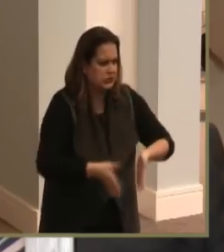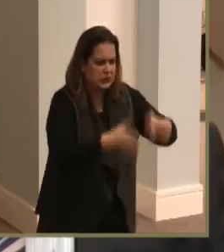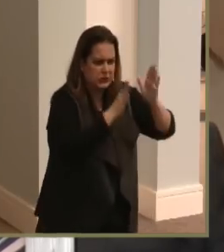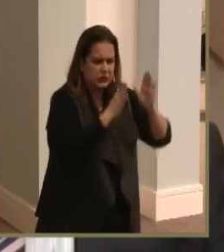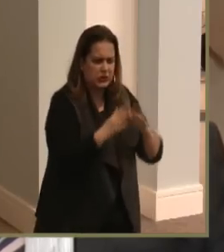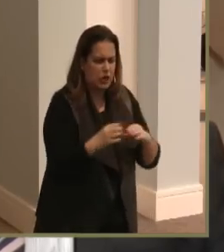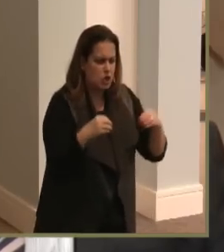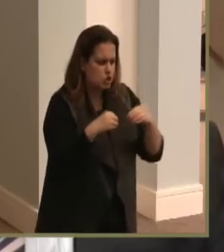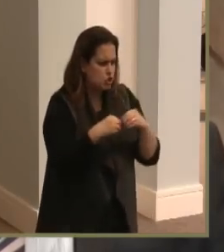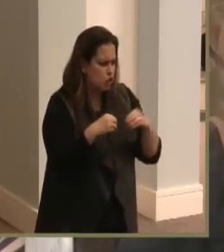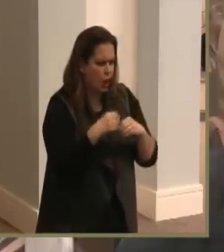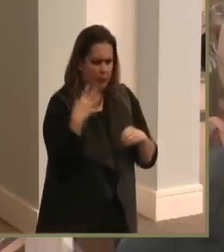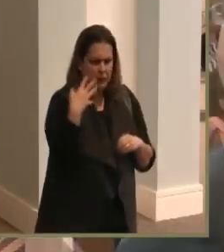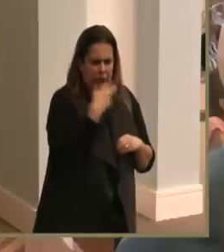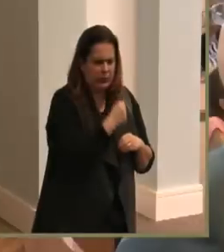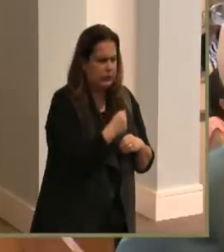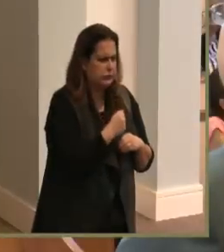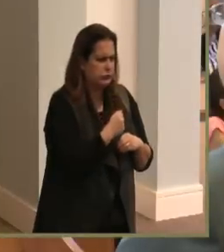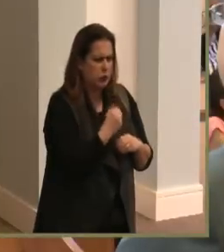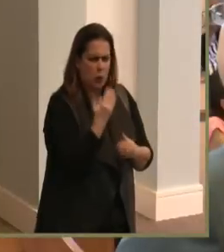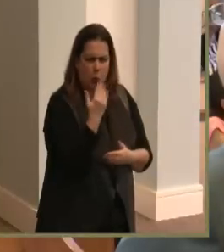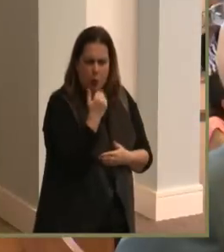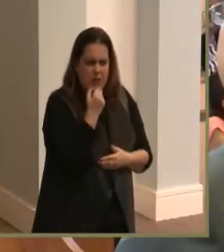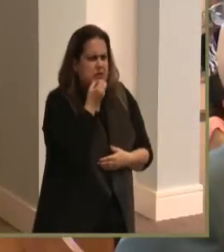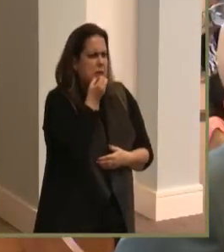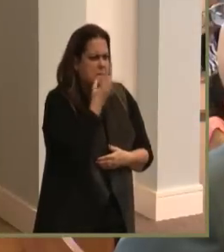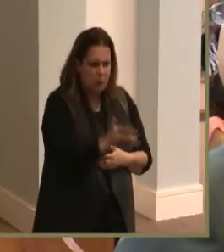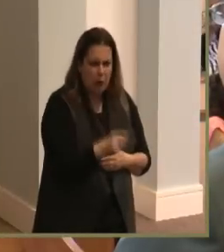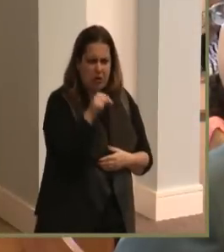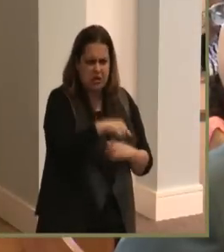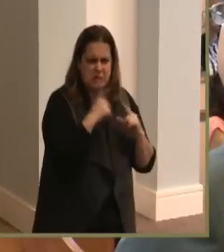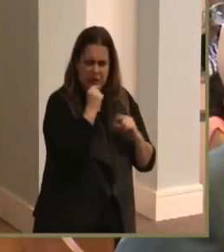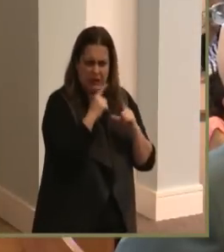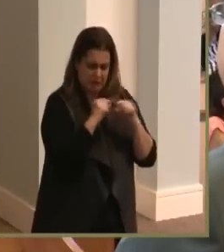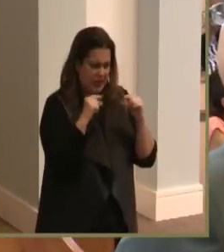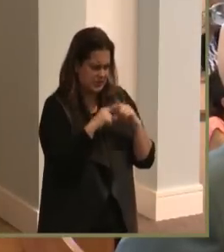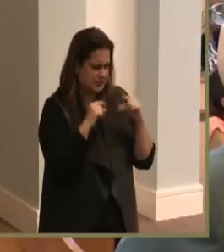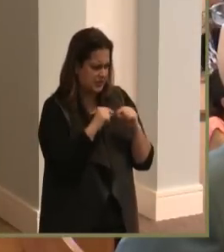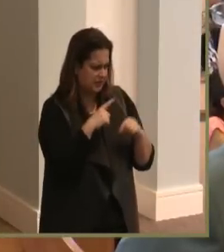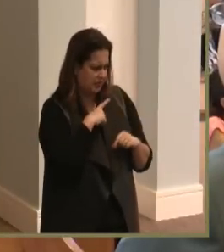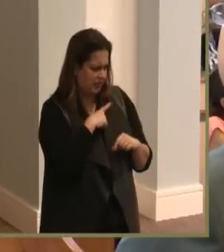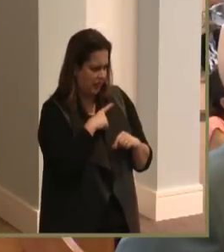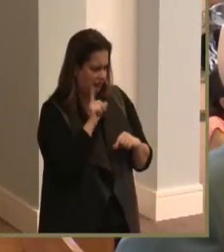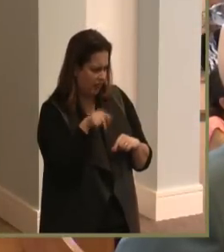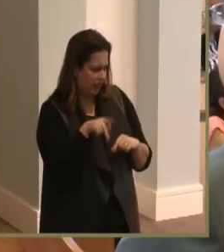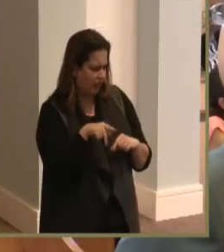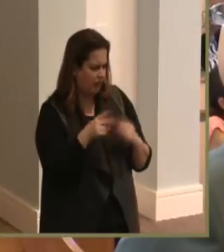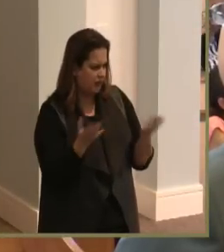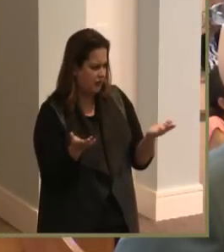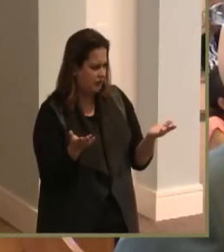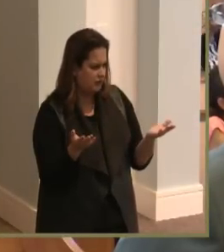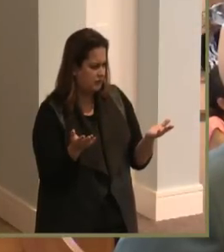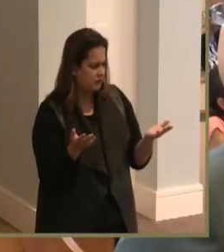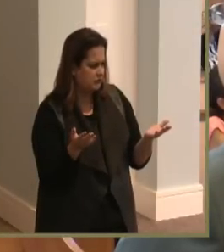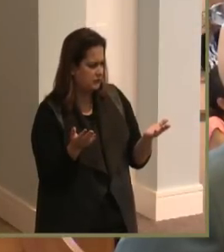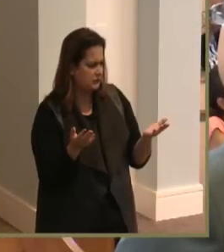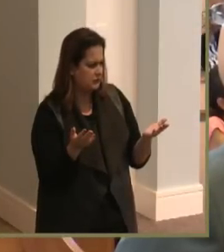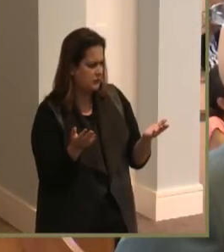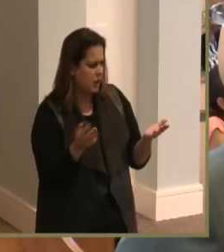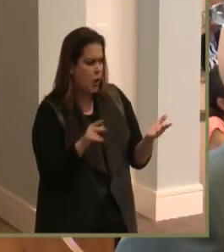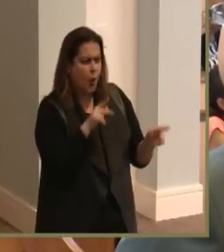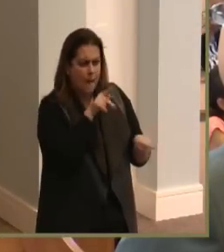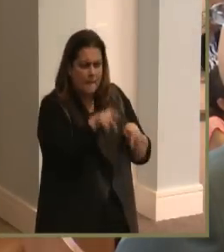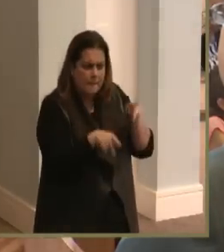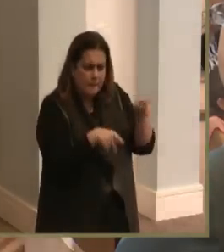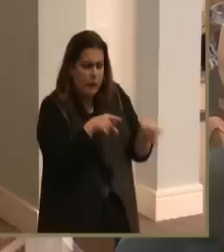temos, uma gastronomia fantástica, quem não se encanta com aquilo que nós comemos aqui? Um